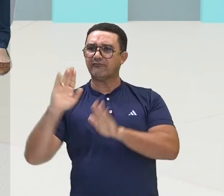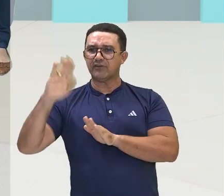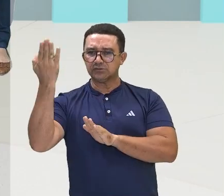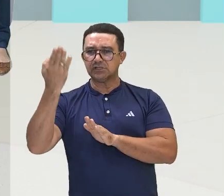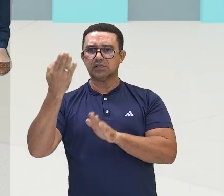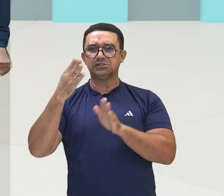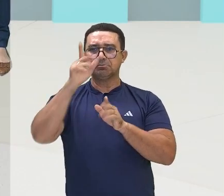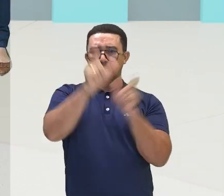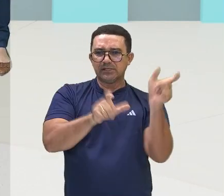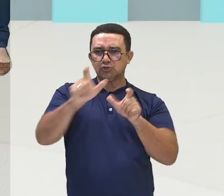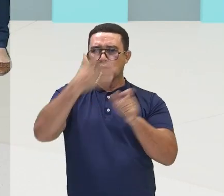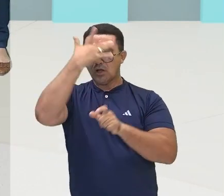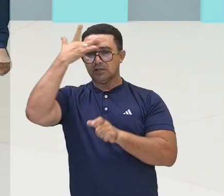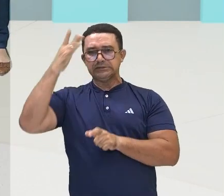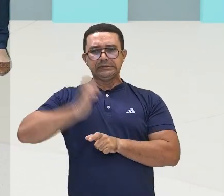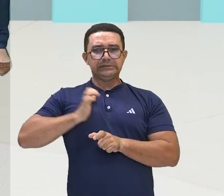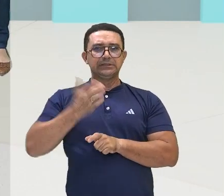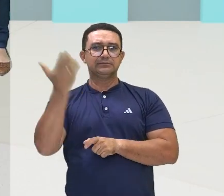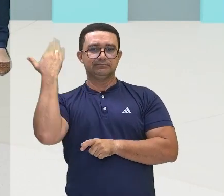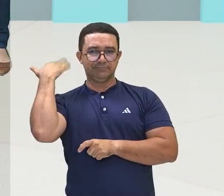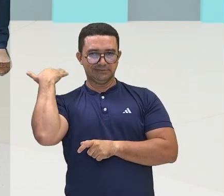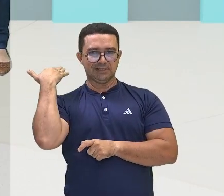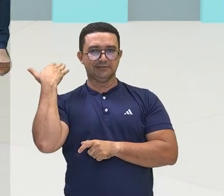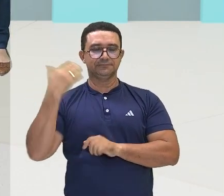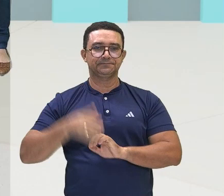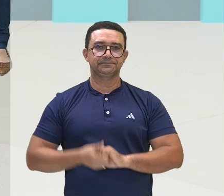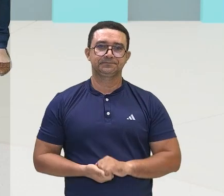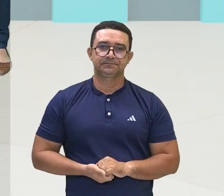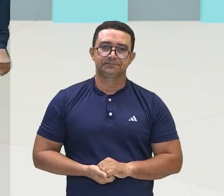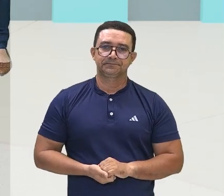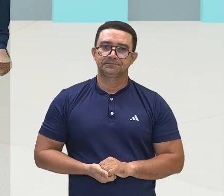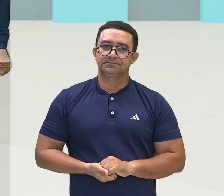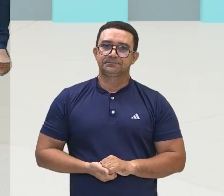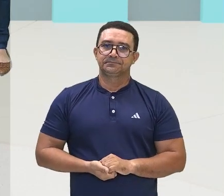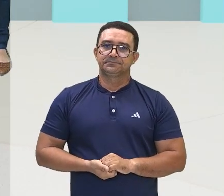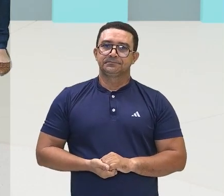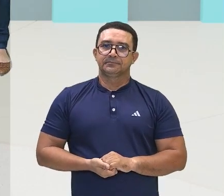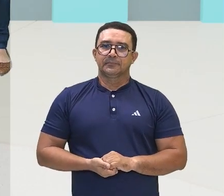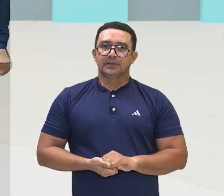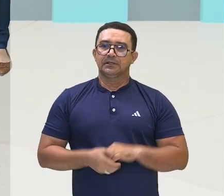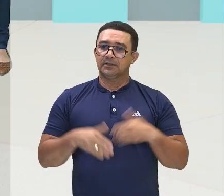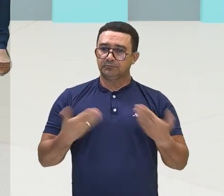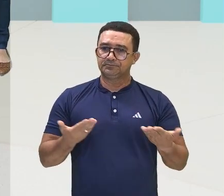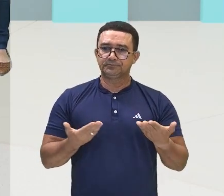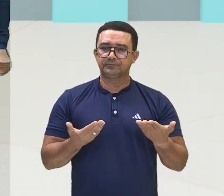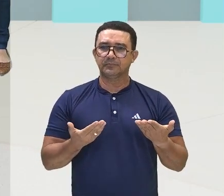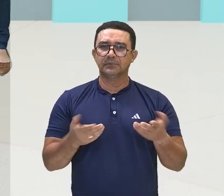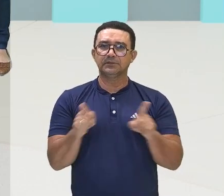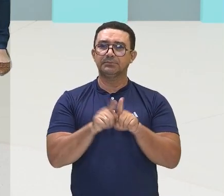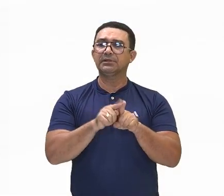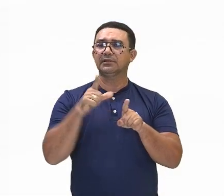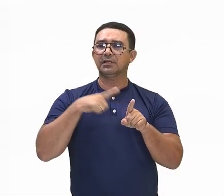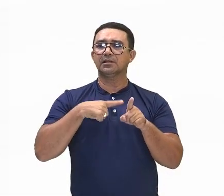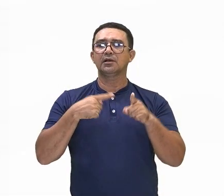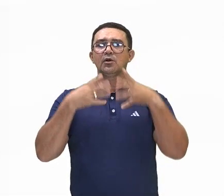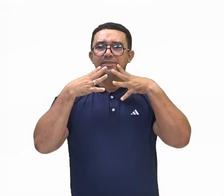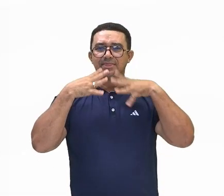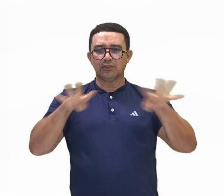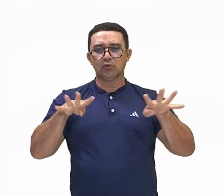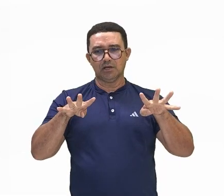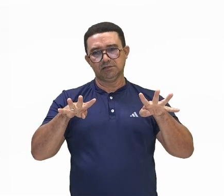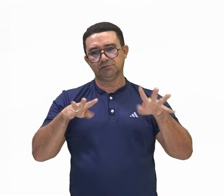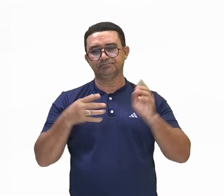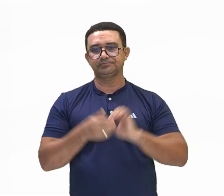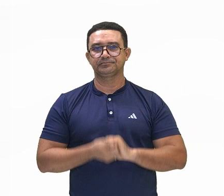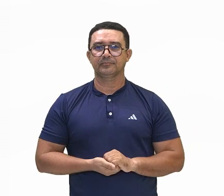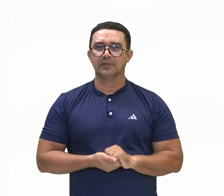Então, pesado, não é? Agora vejamos uma vertente do realismo, que é o naturalismo. Vejam aí comigo. Então,